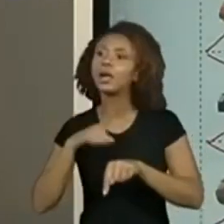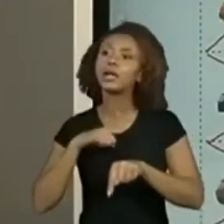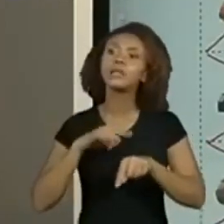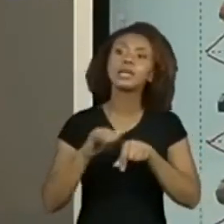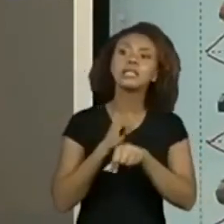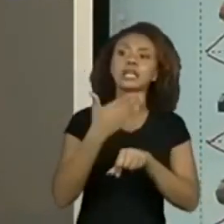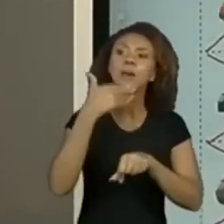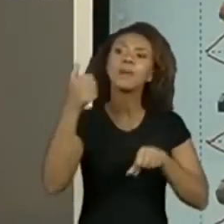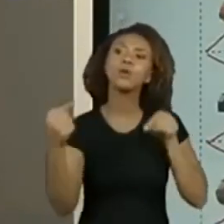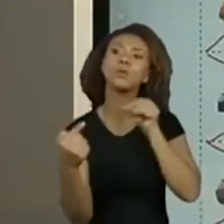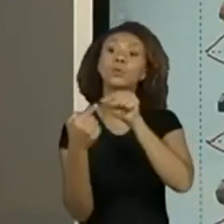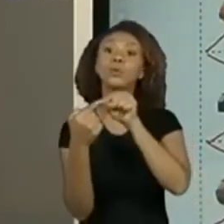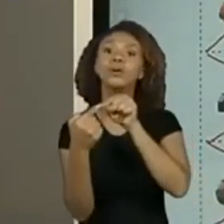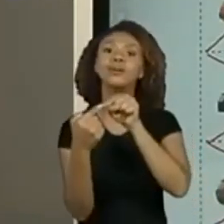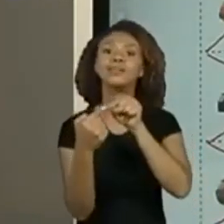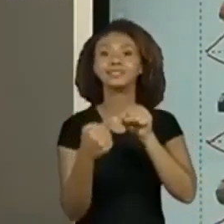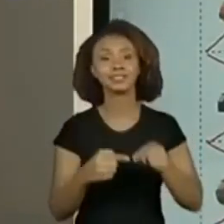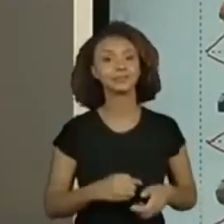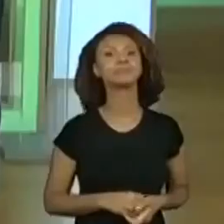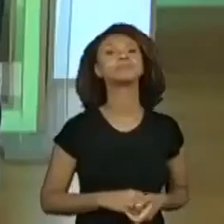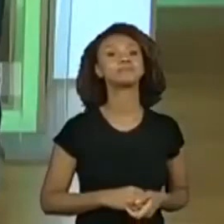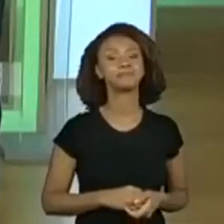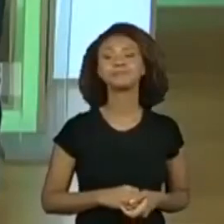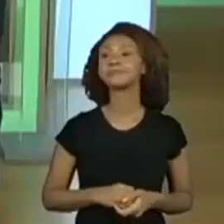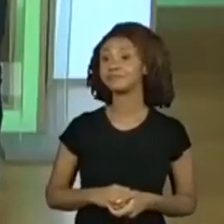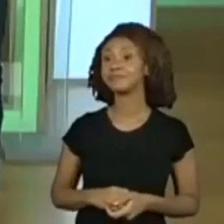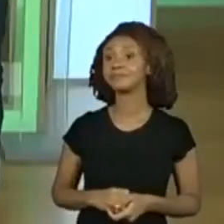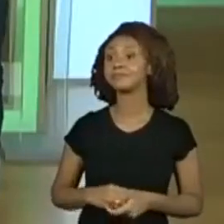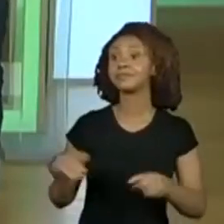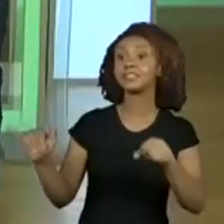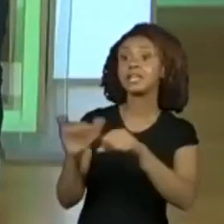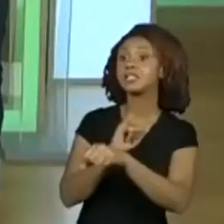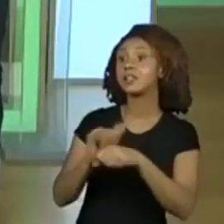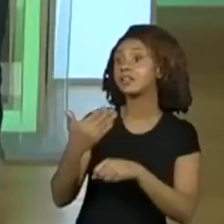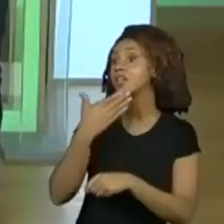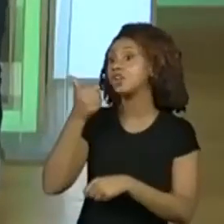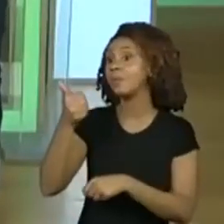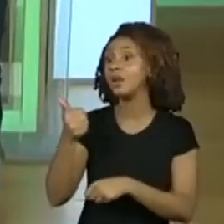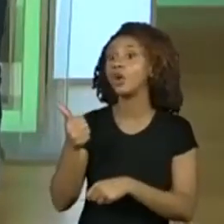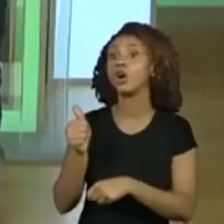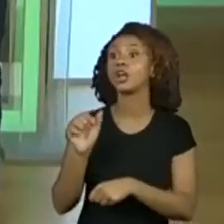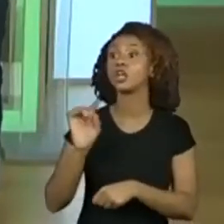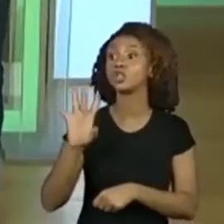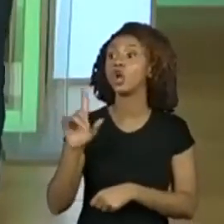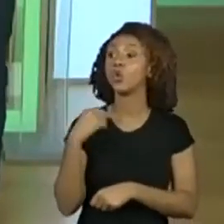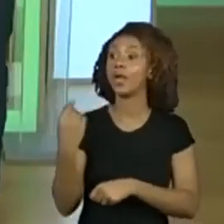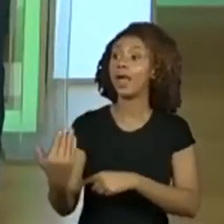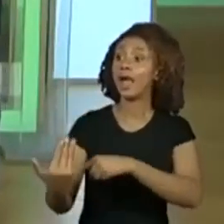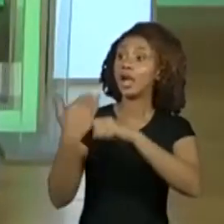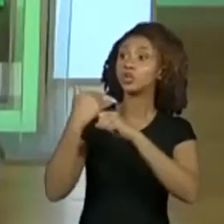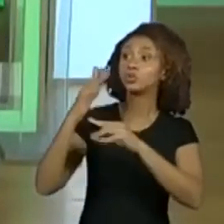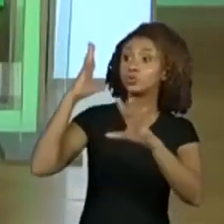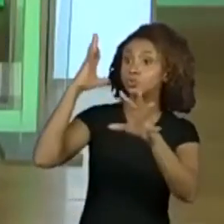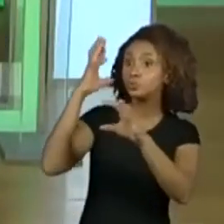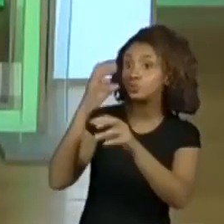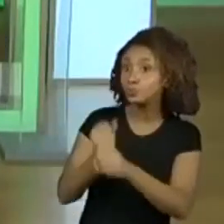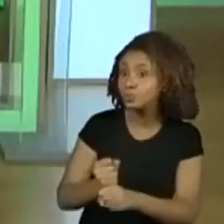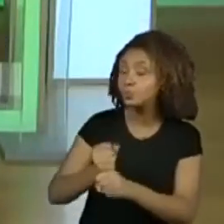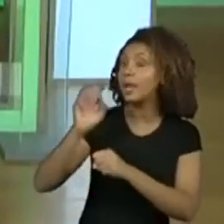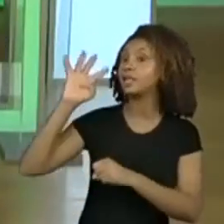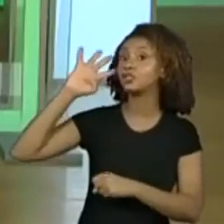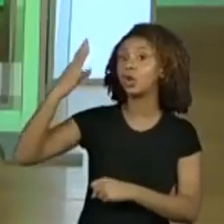melhor estratégia isso a gente escolhe a melhor estratégia paraa gente não é prog porque às vezes a gente olha pra